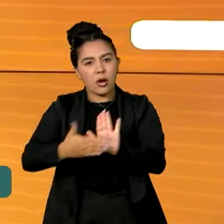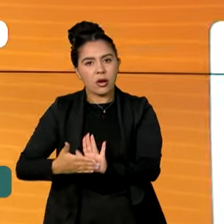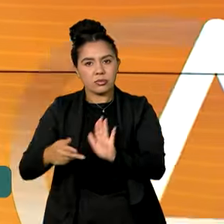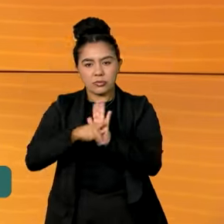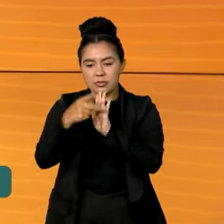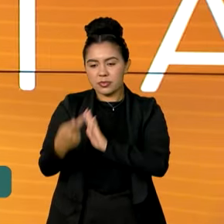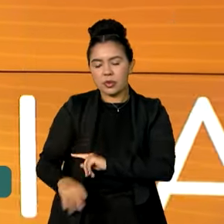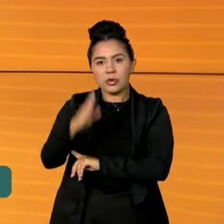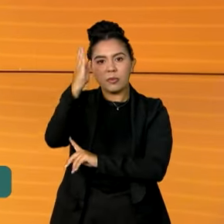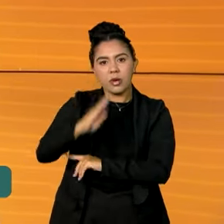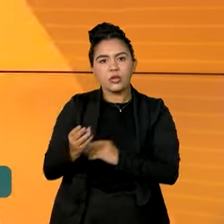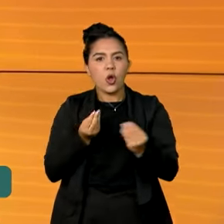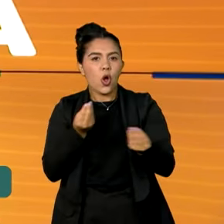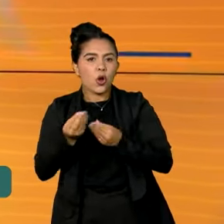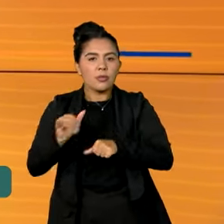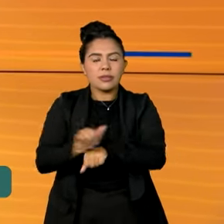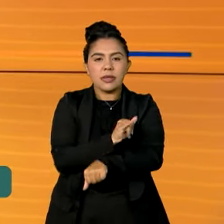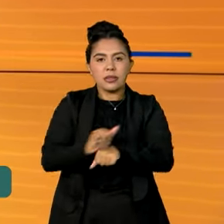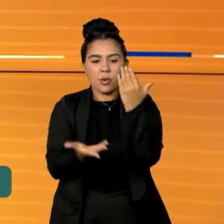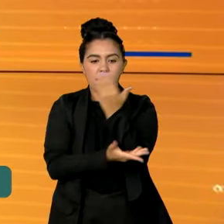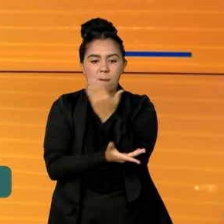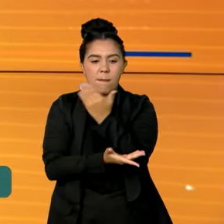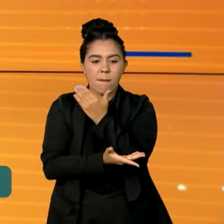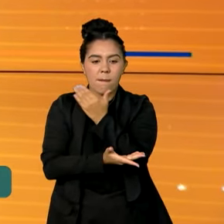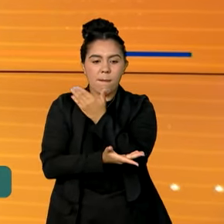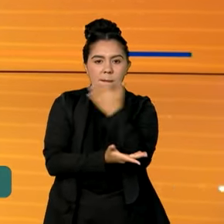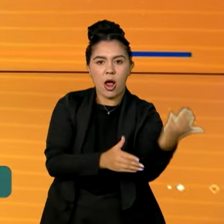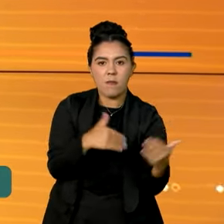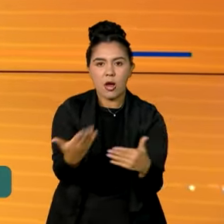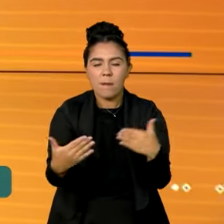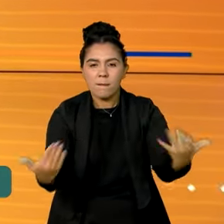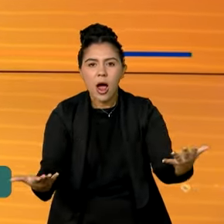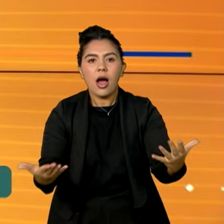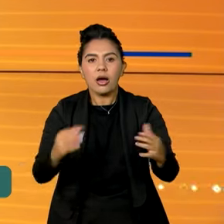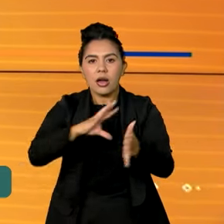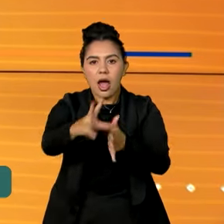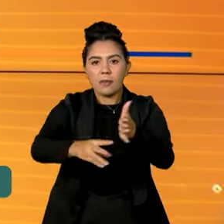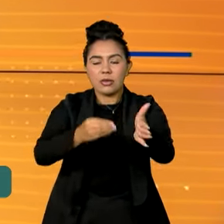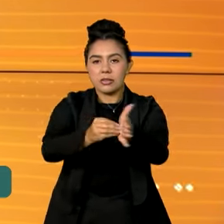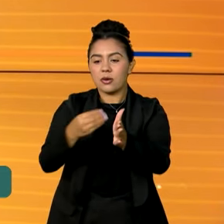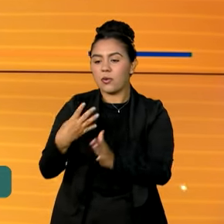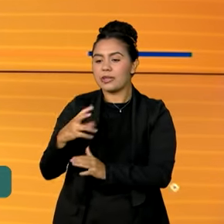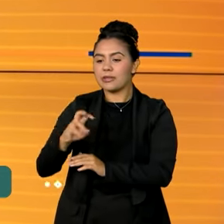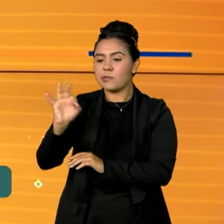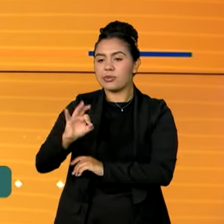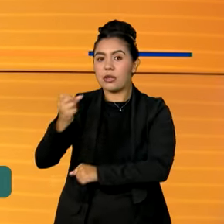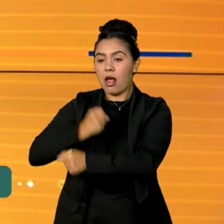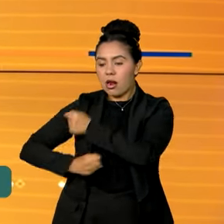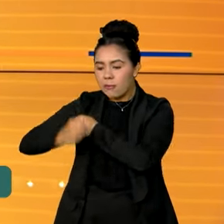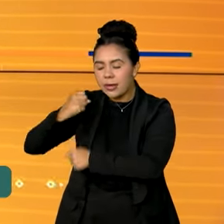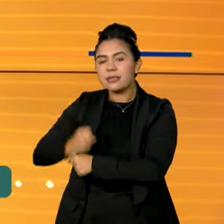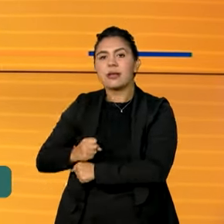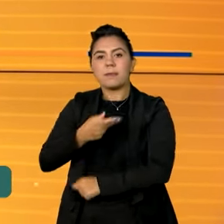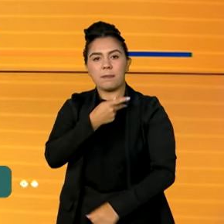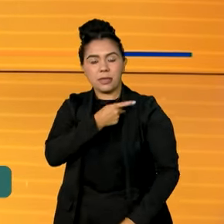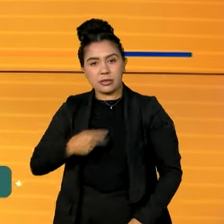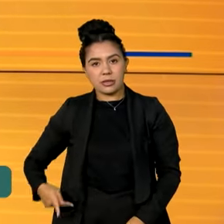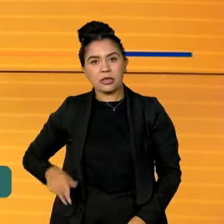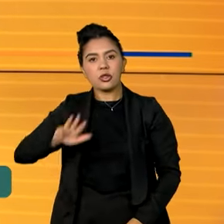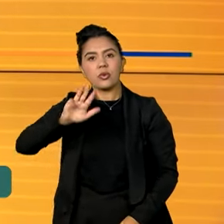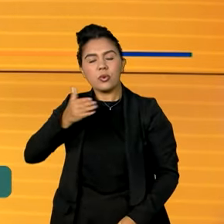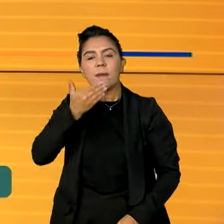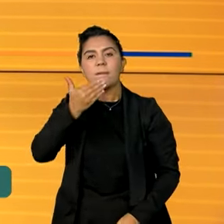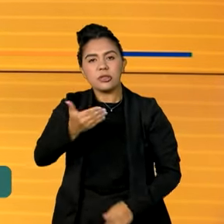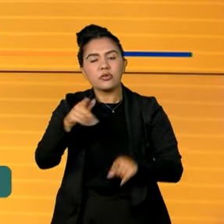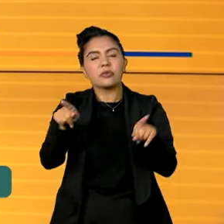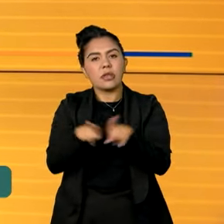a redução do desmatamento na Amazônia em 40% no ano passado. Lula também pediu mais empenho dos